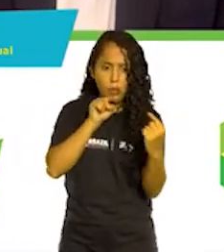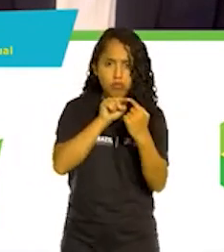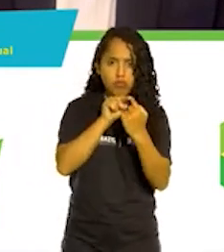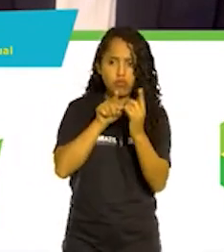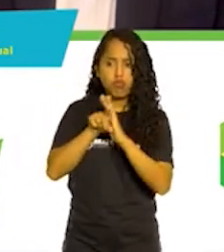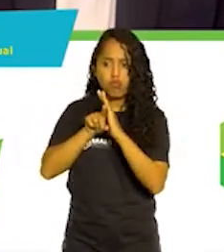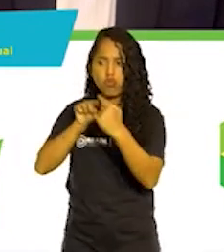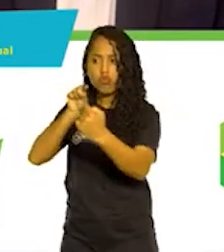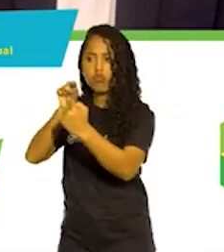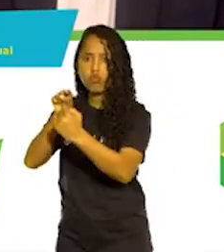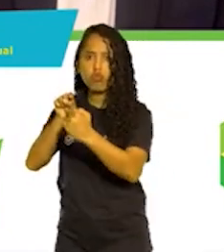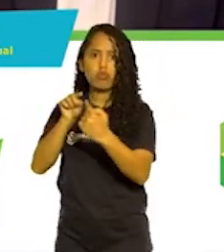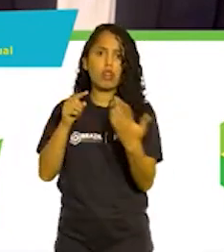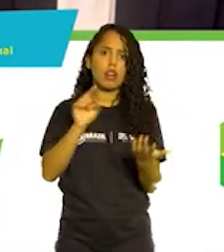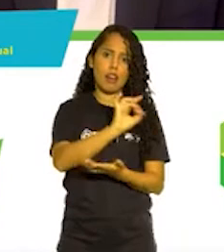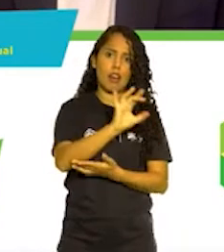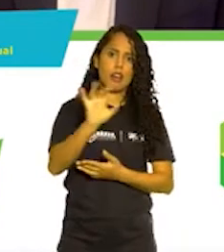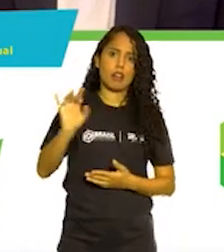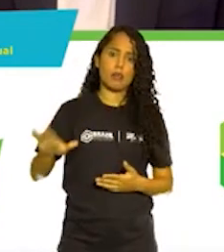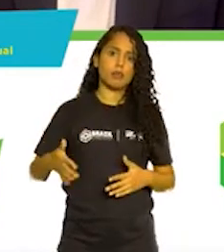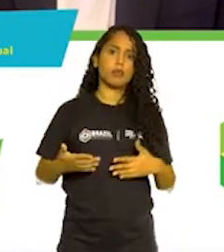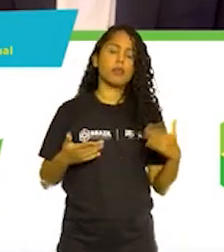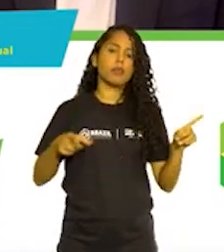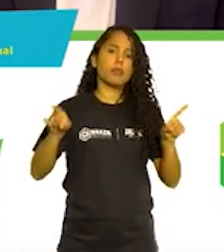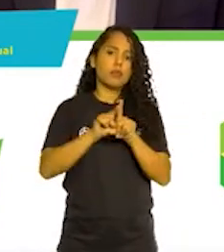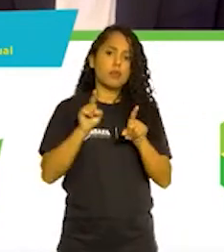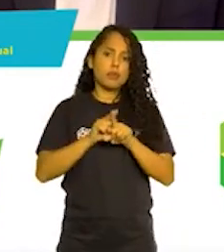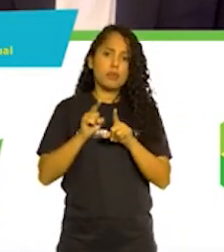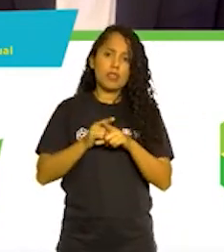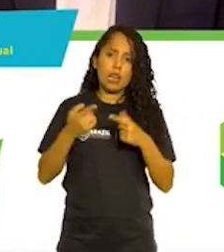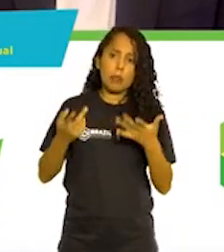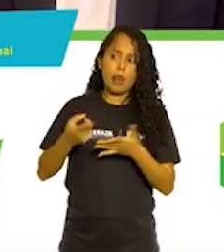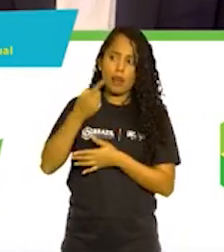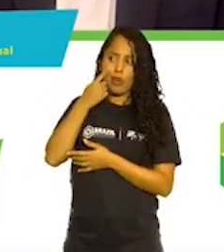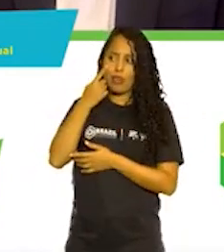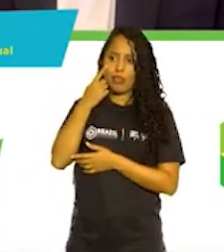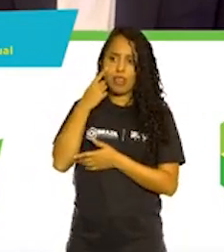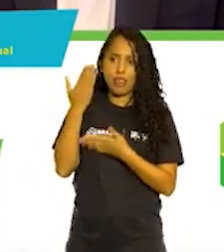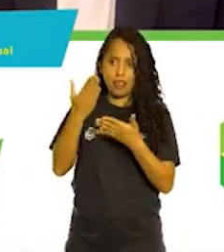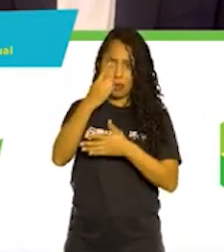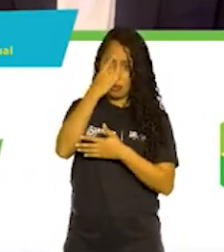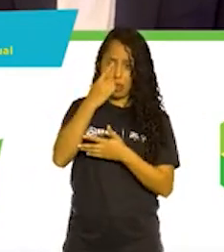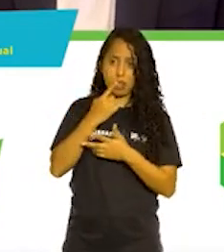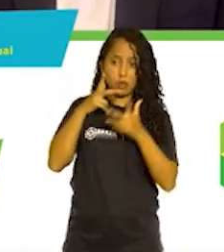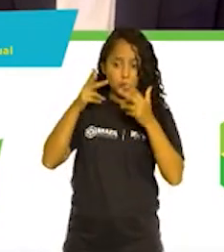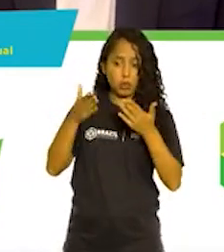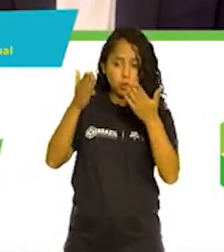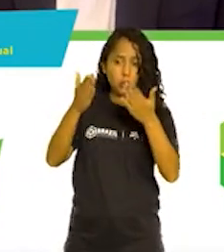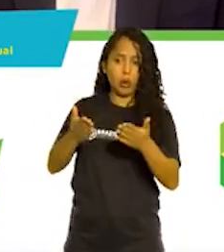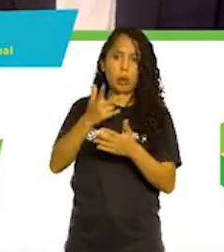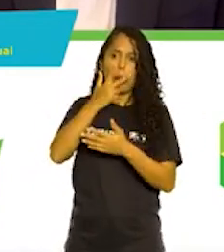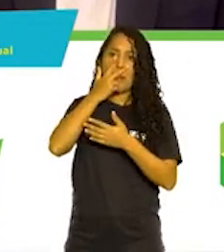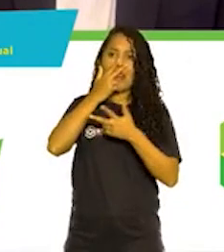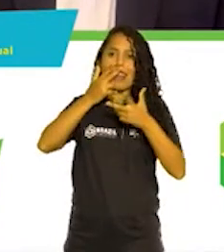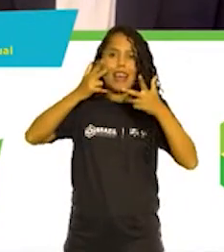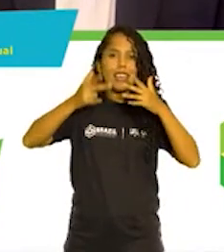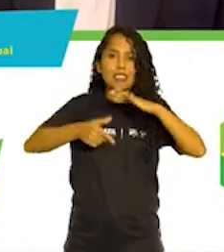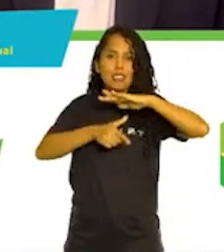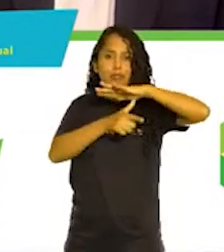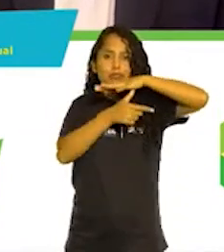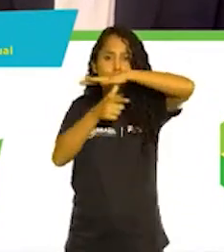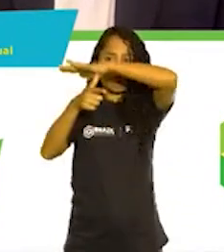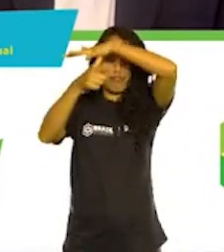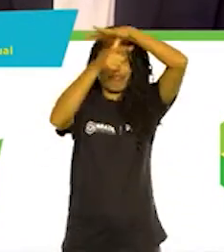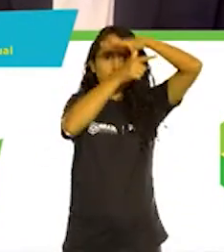coisa, e foi, mas foi quase, PB, uma imagem que é a sua, foi quase lançar dinheiro de helicóptero, ou não